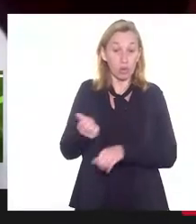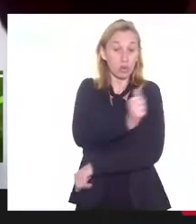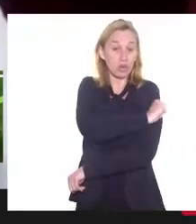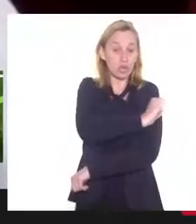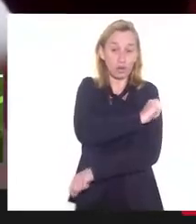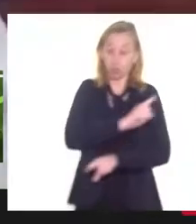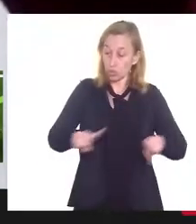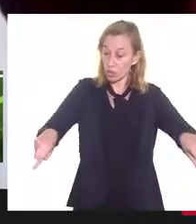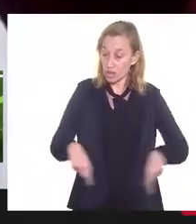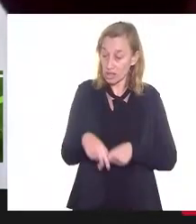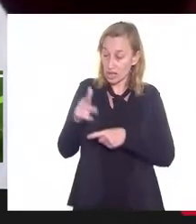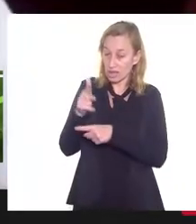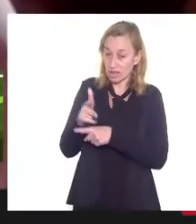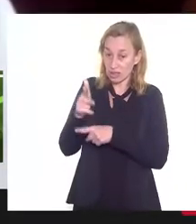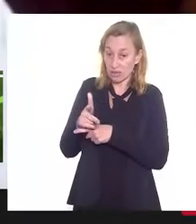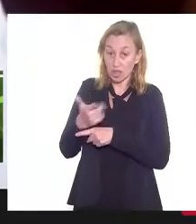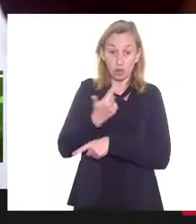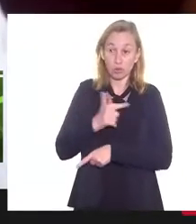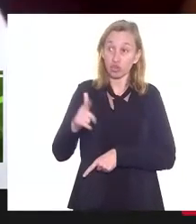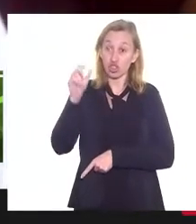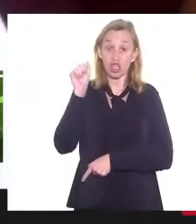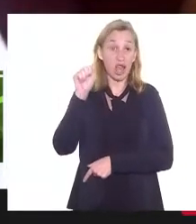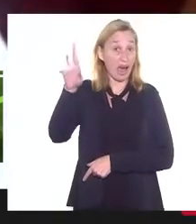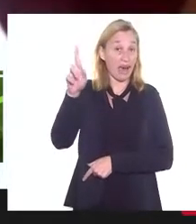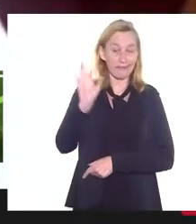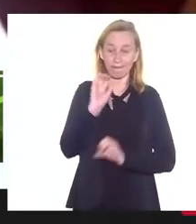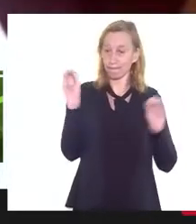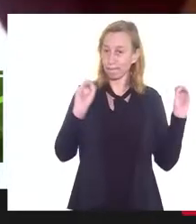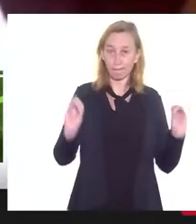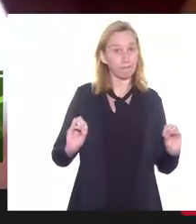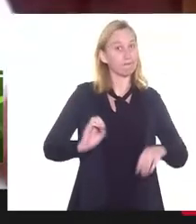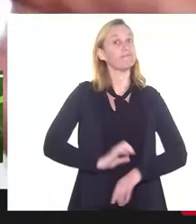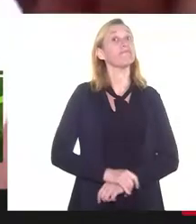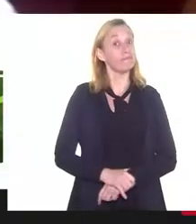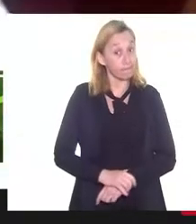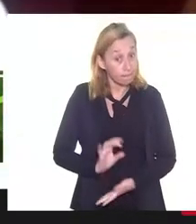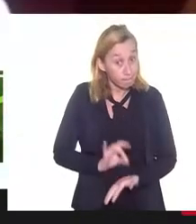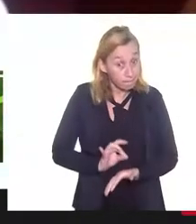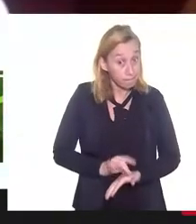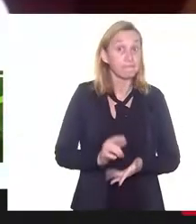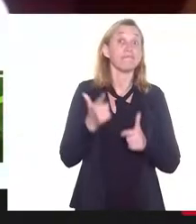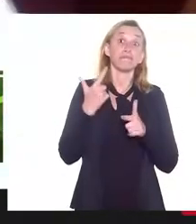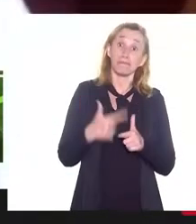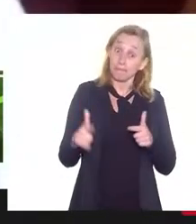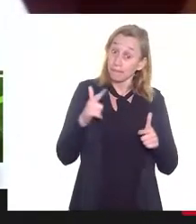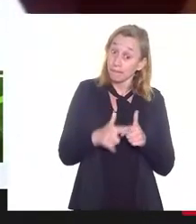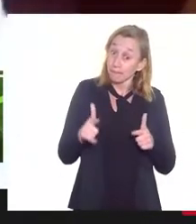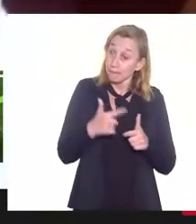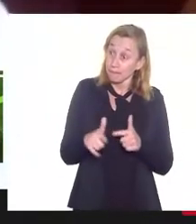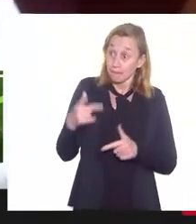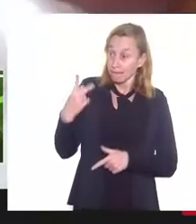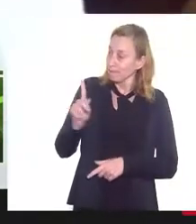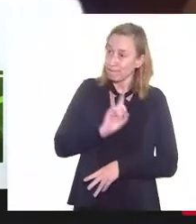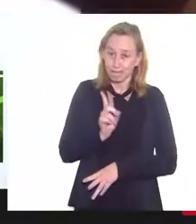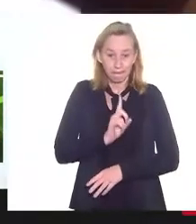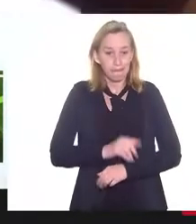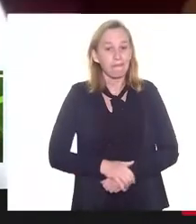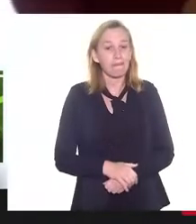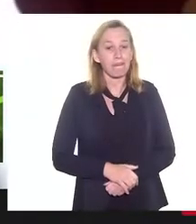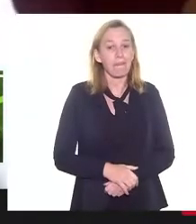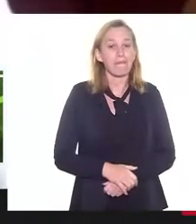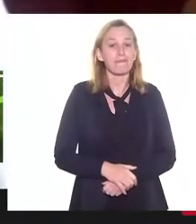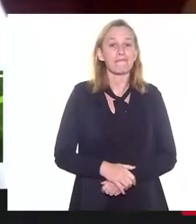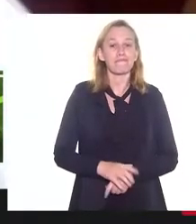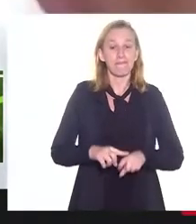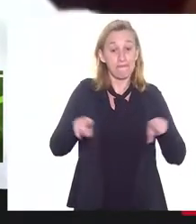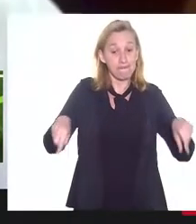vídeo, realmente não tinha ar-condicionado, né? Aí o problema é que não era dela. Ela colocou os